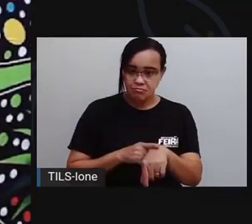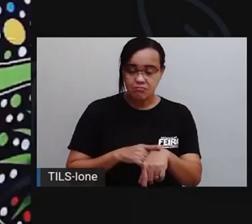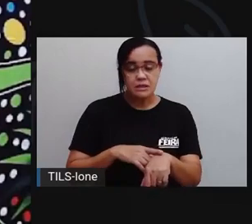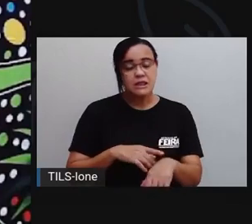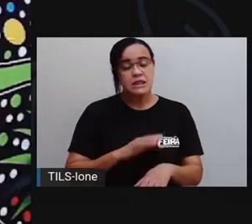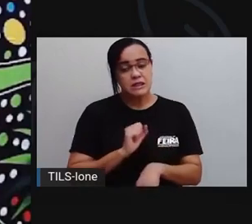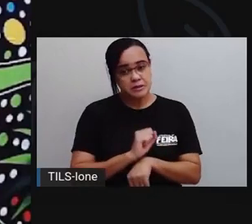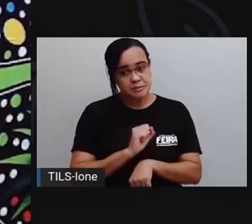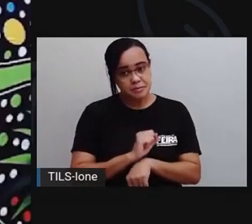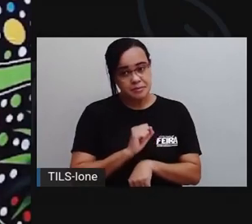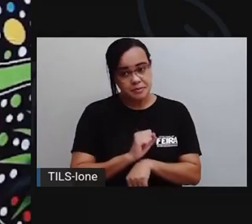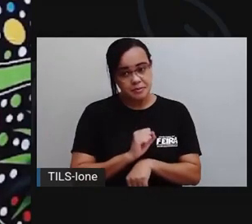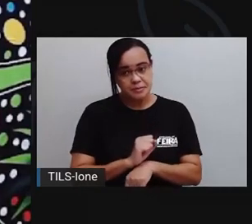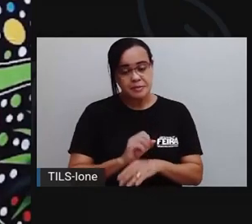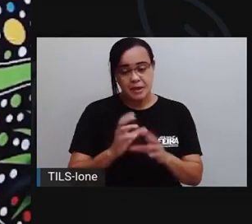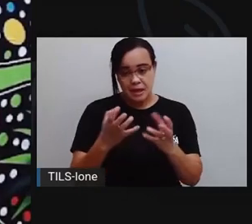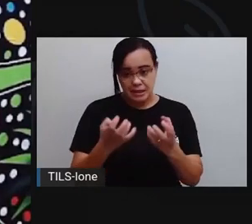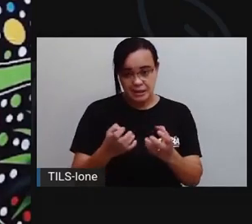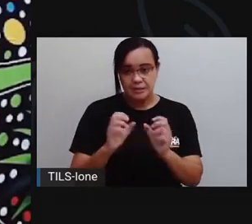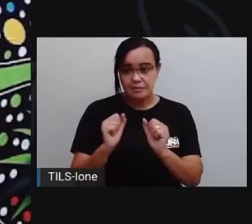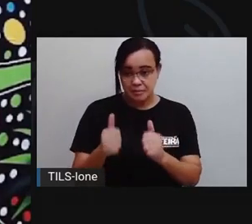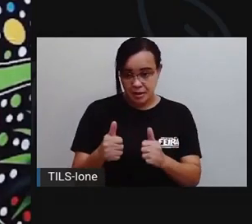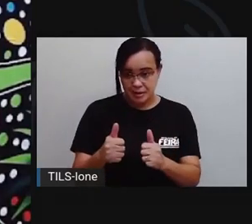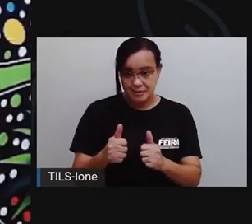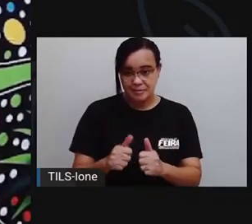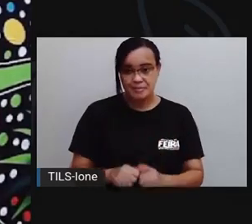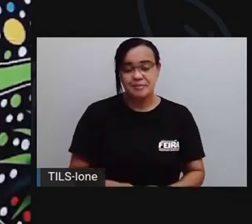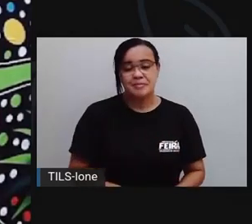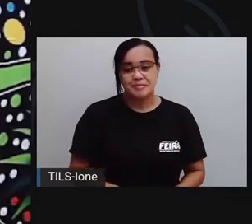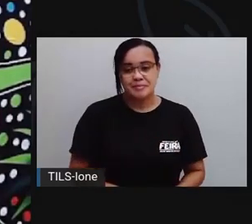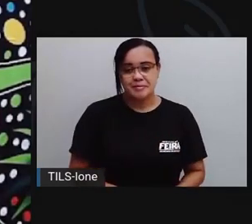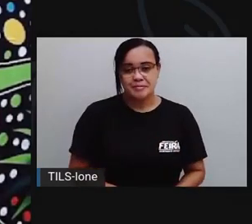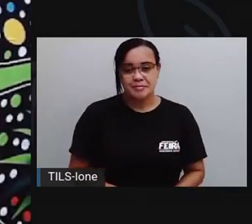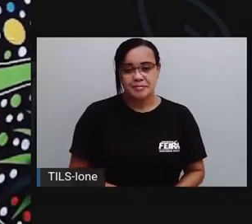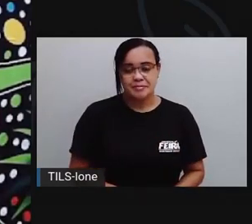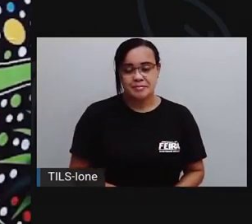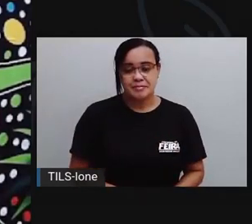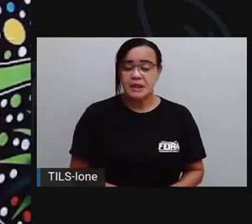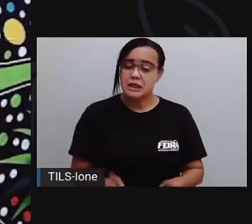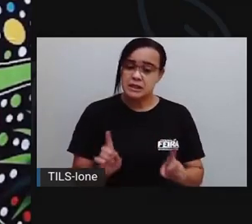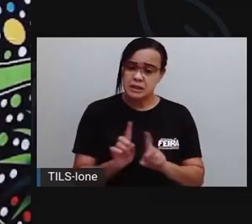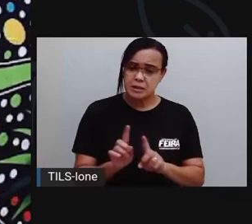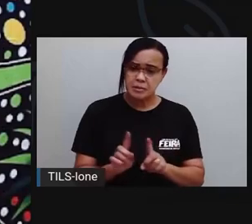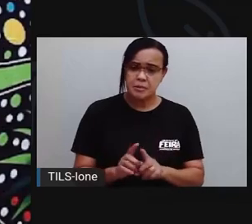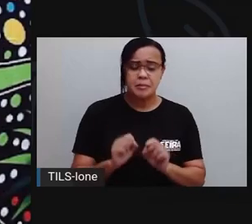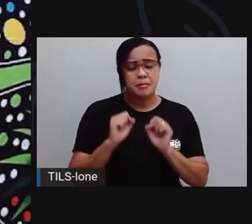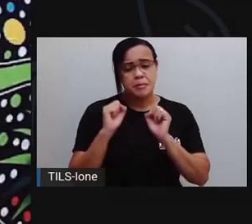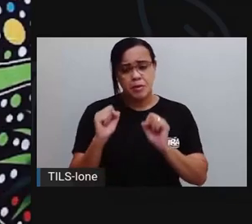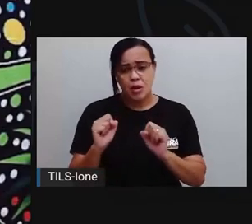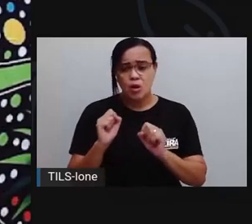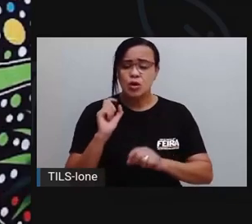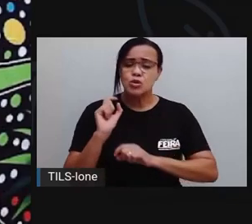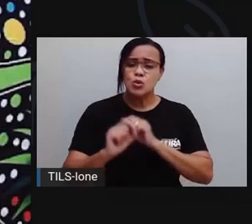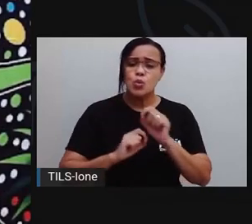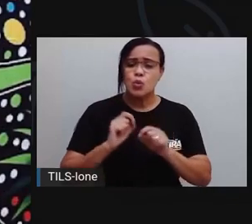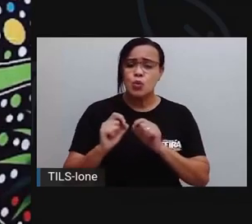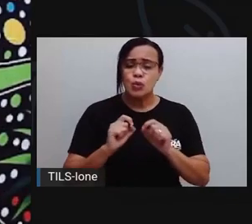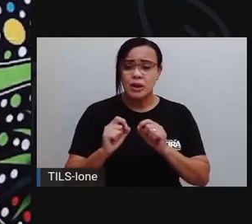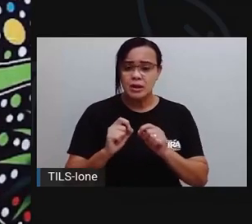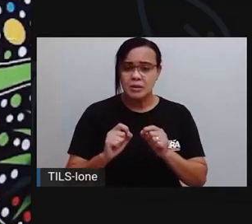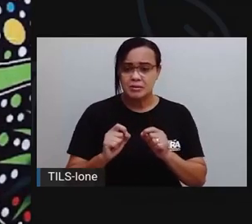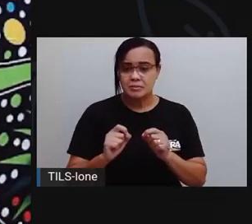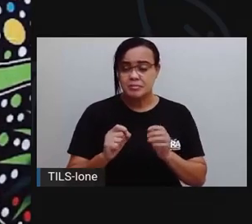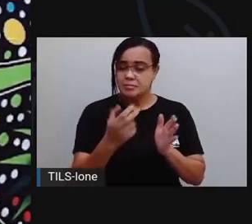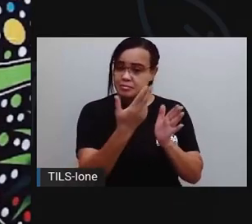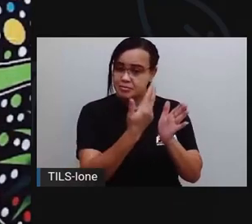solta, certo? Outra coisa que você vai precisar é fazer como se fosse um projeto para a sua customização, né?